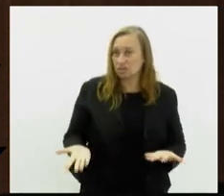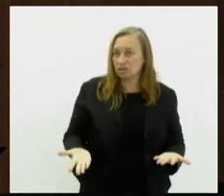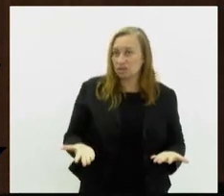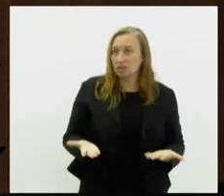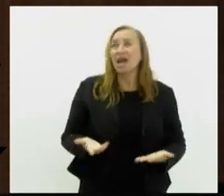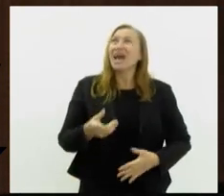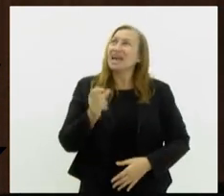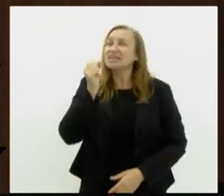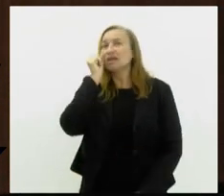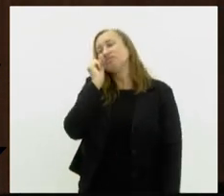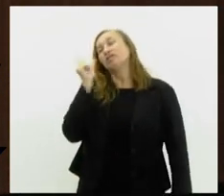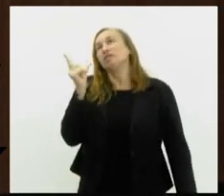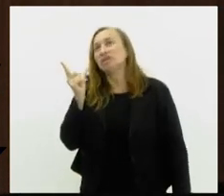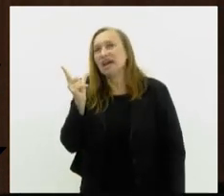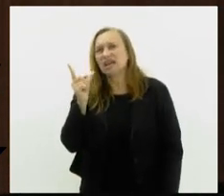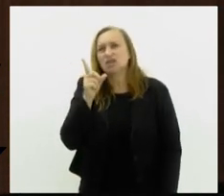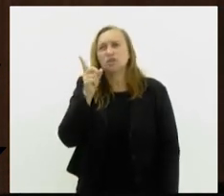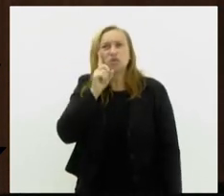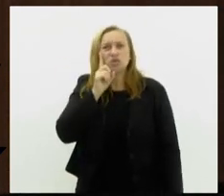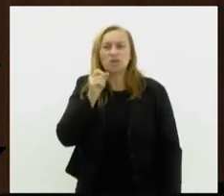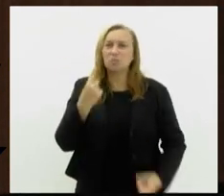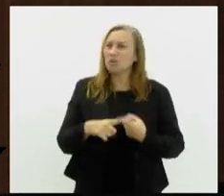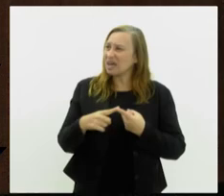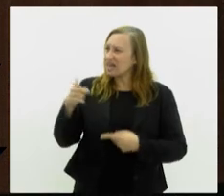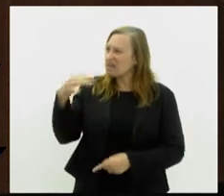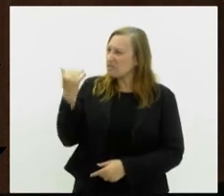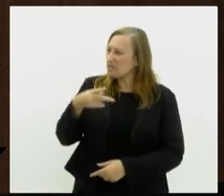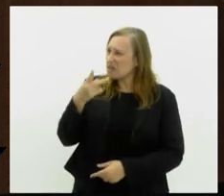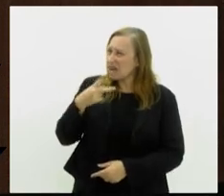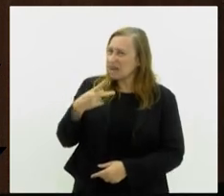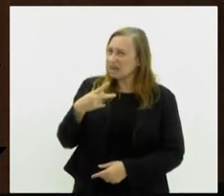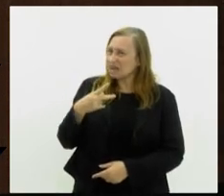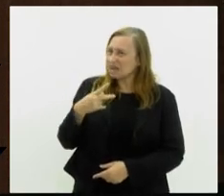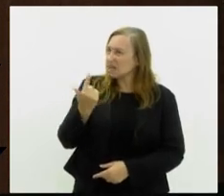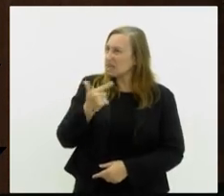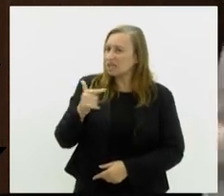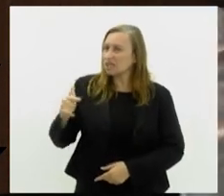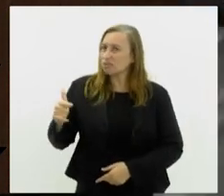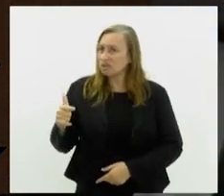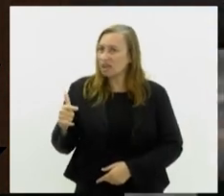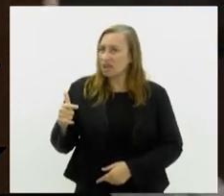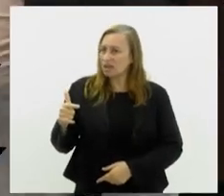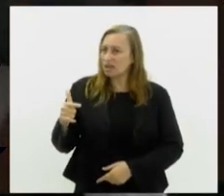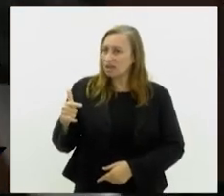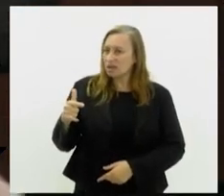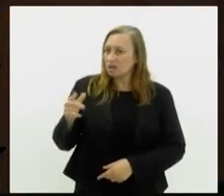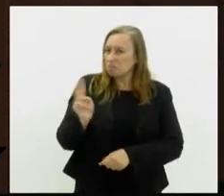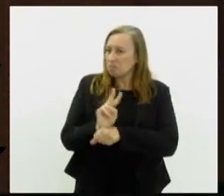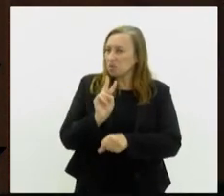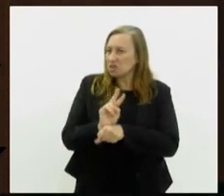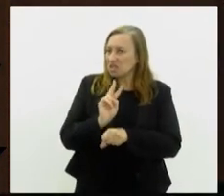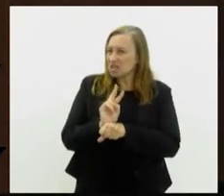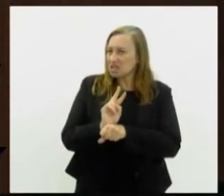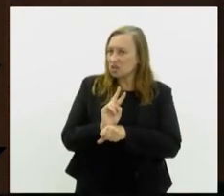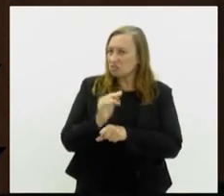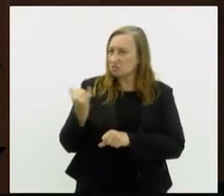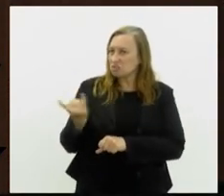acordar todo dia e se enganar, porque ela diz que ela não tem costa quente. Por menos, eu vi muitos secretários